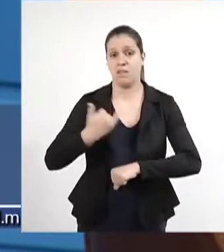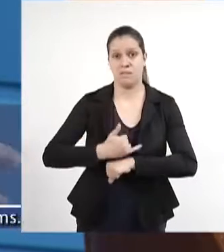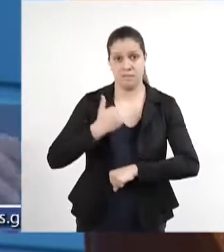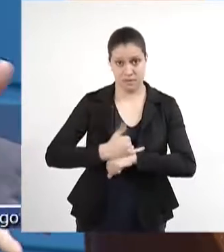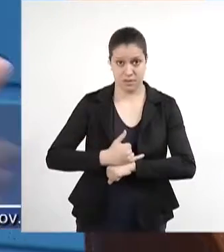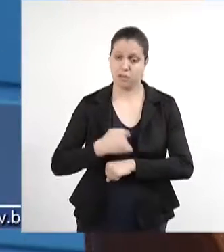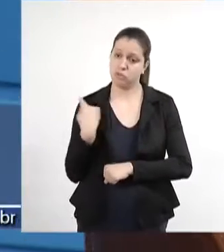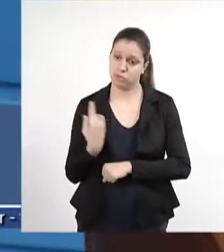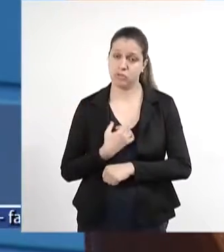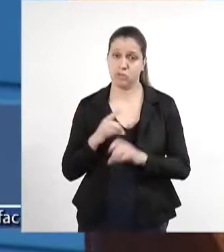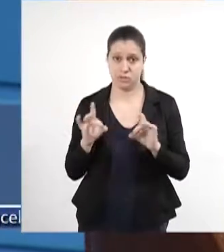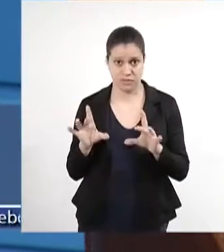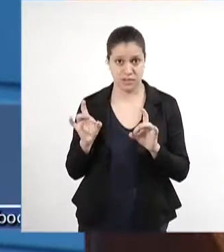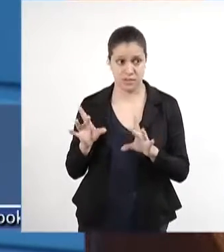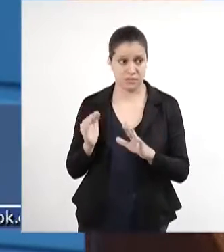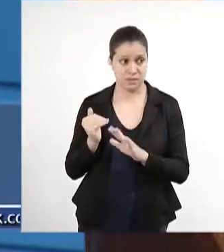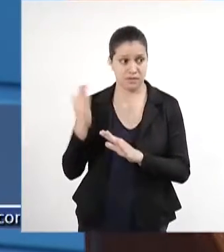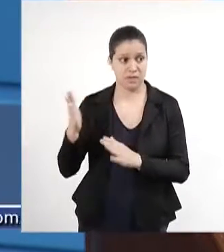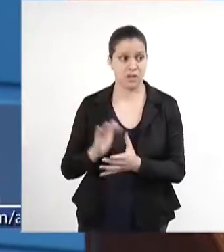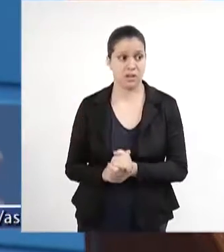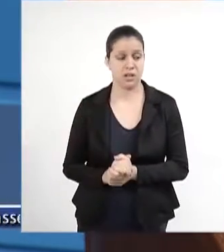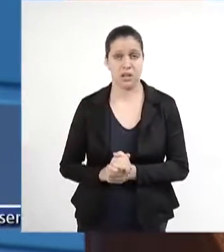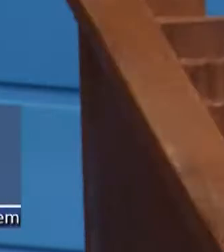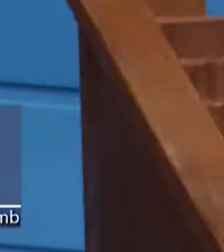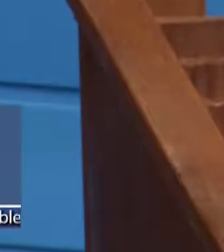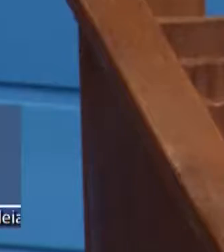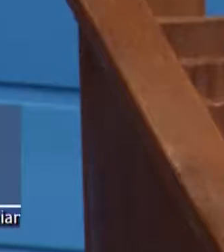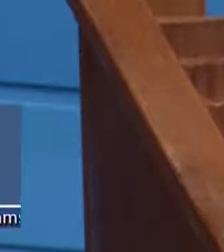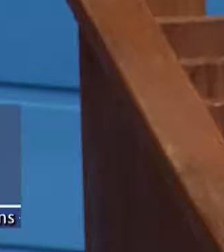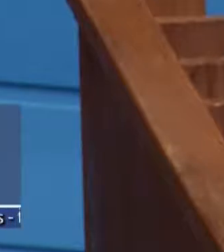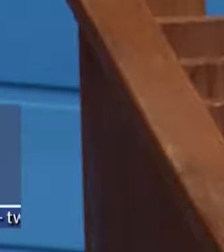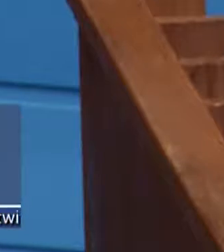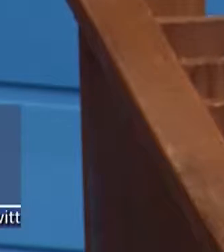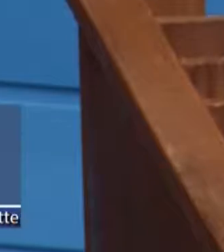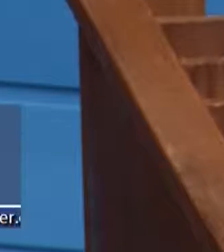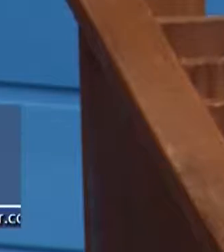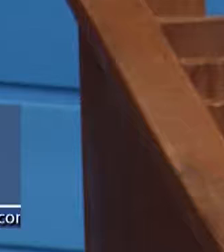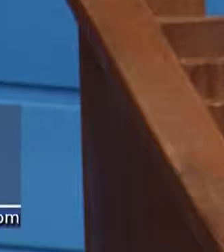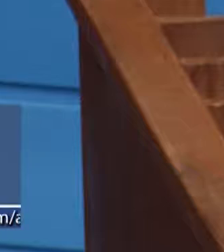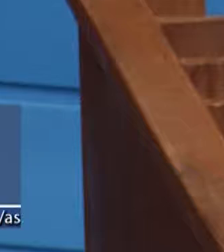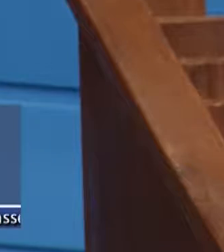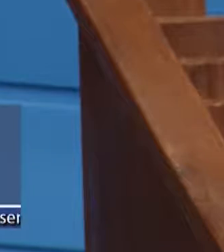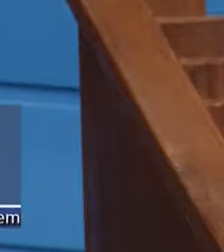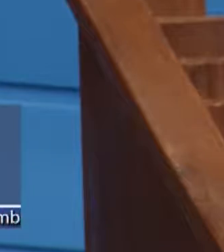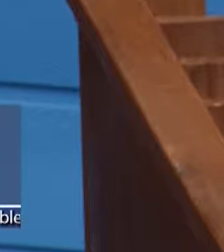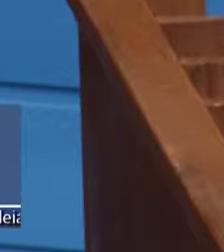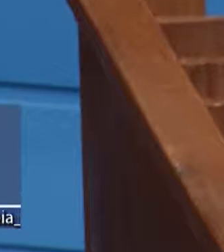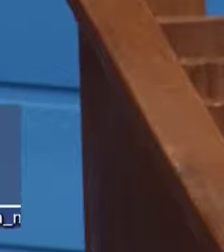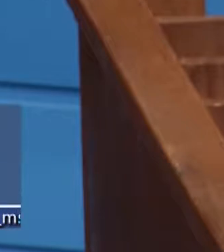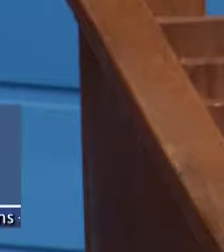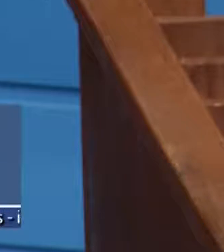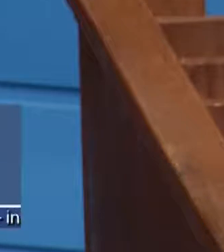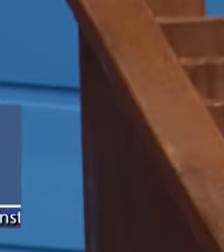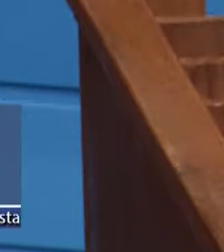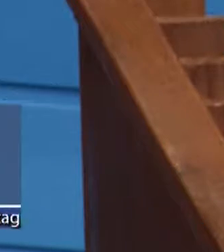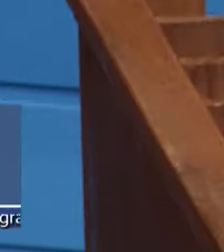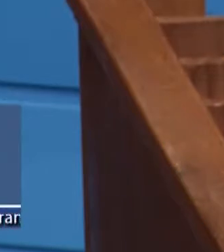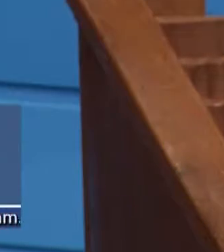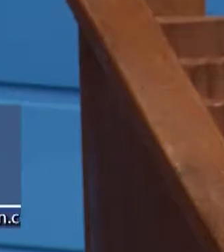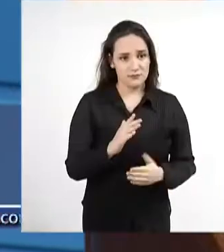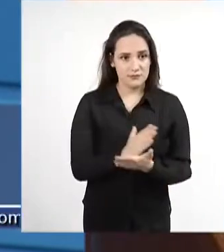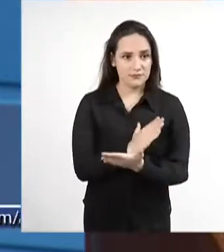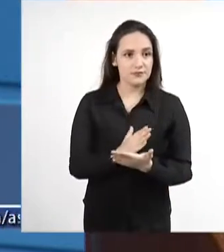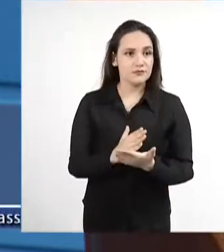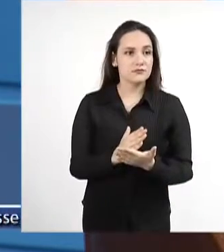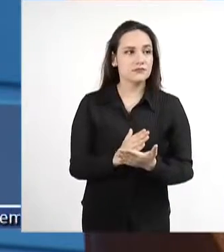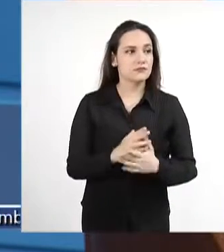deputado, que só porque cruza o mar e vai para uma cidade chamada Dunkerque, na França, já chega lá